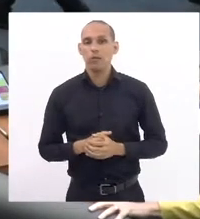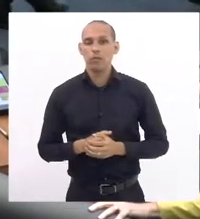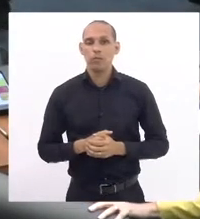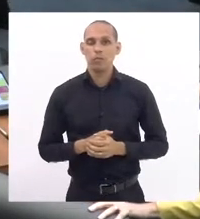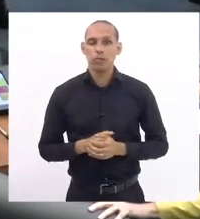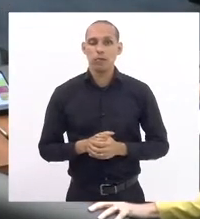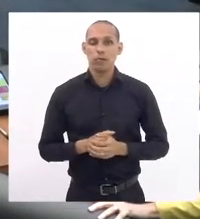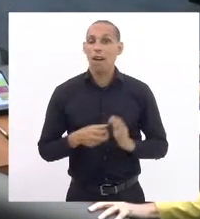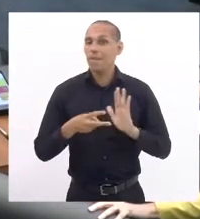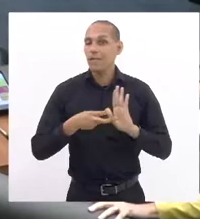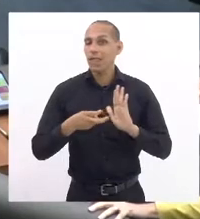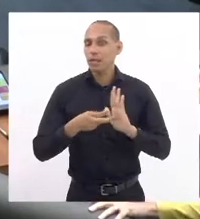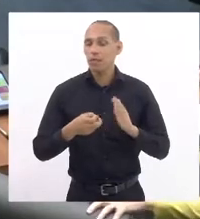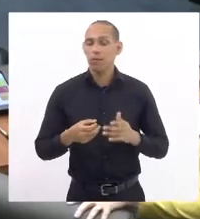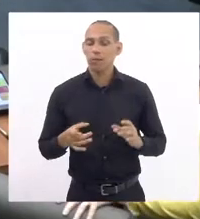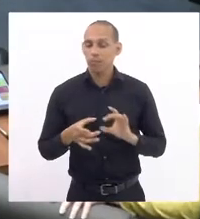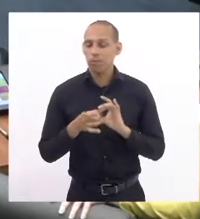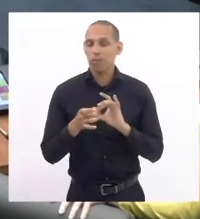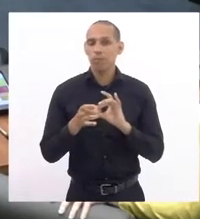aos vetos.